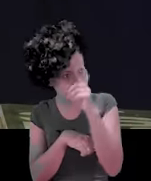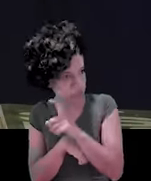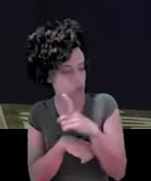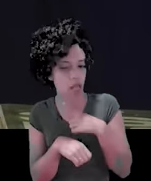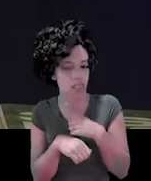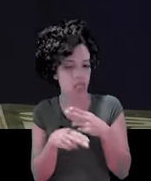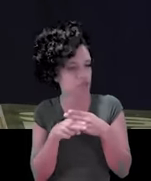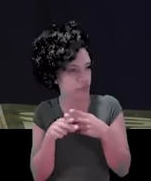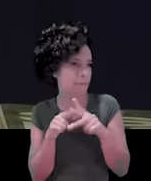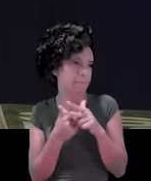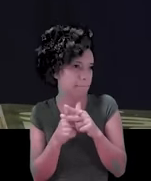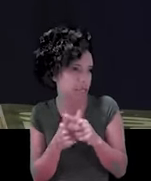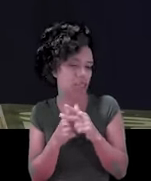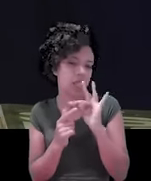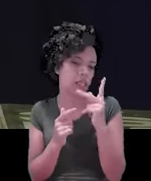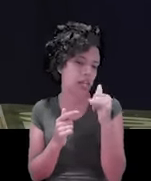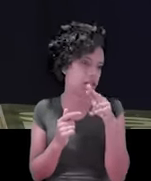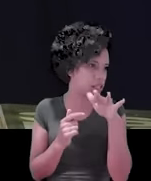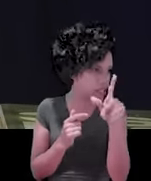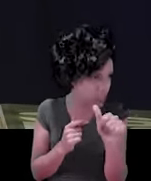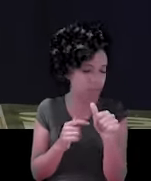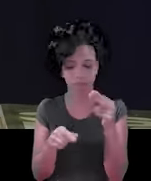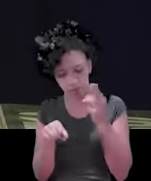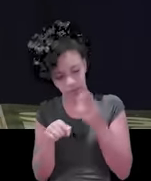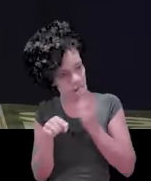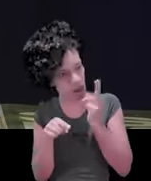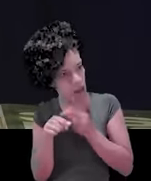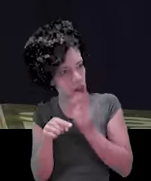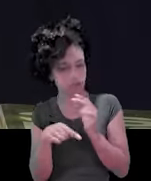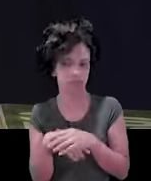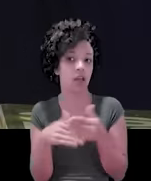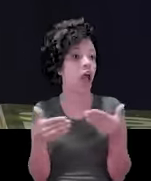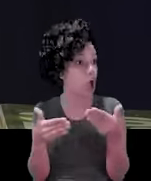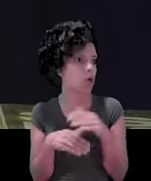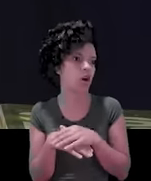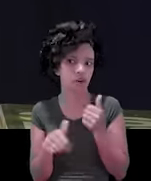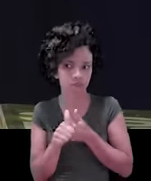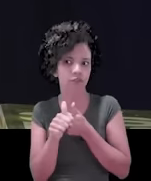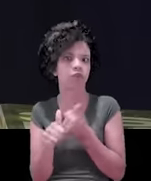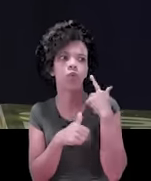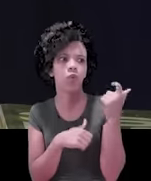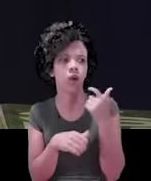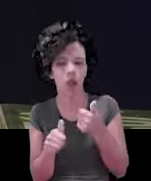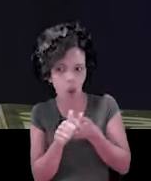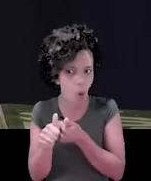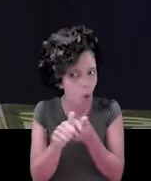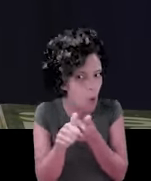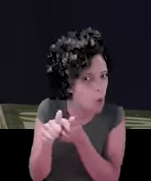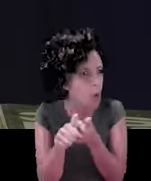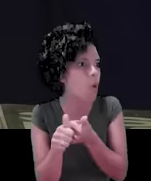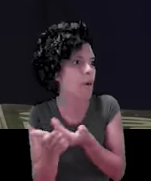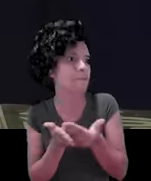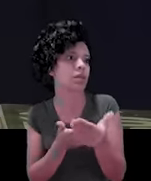né ele tem uma ferramenta de fabricante uma talhadeira aceitar gata aí eu fui para o agora agora eu vou seguir esse som e ele comecei a